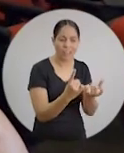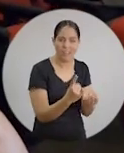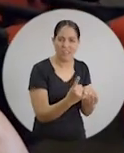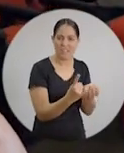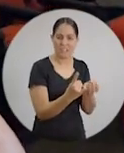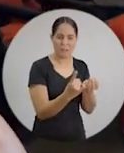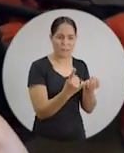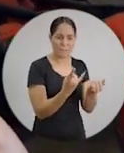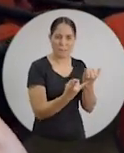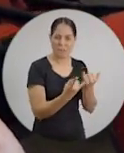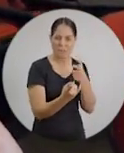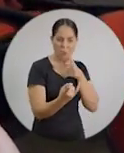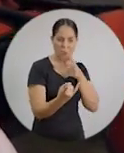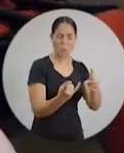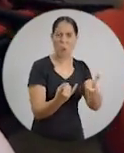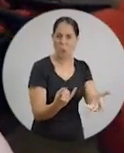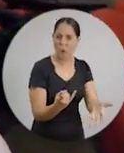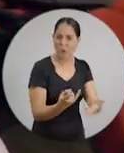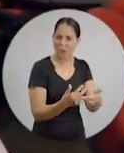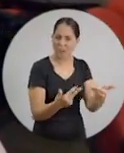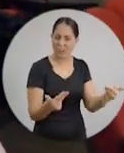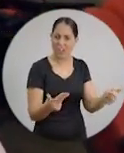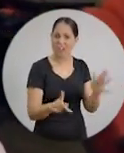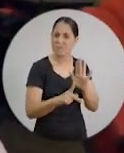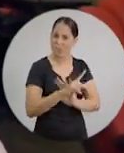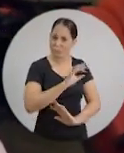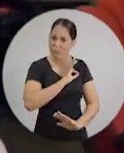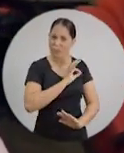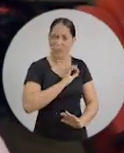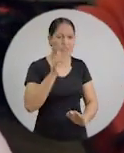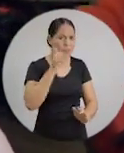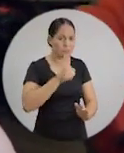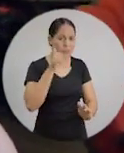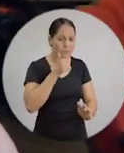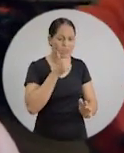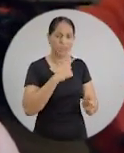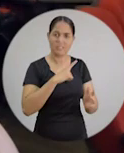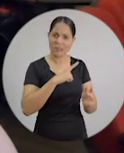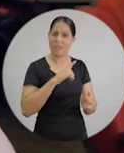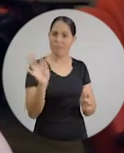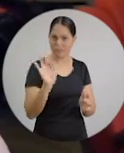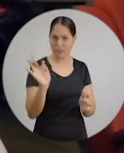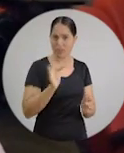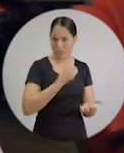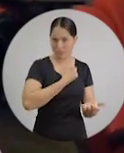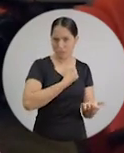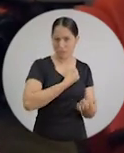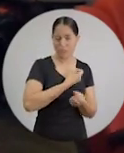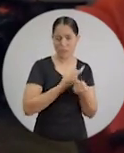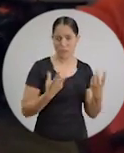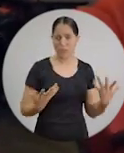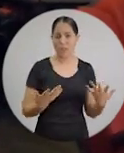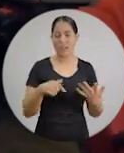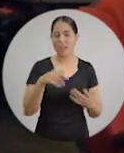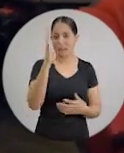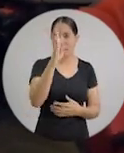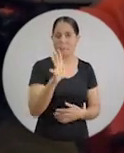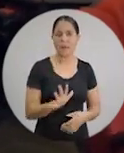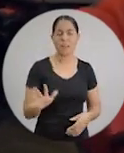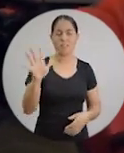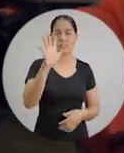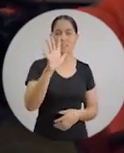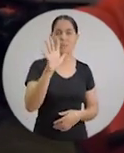chega naquele lugar, ela não encontra o acolhimento. As próprias DEANs, o número agora de fevereiro também, nós só temos